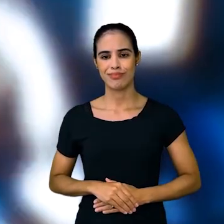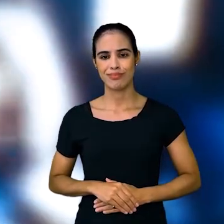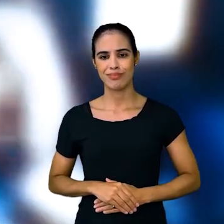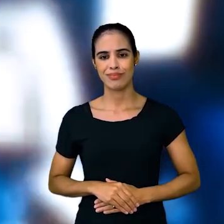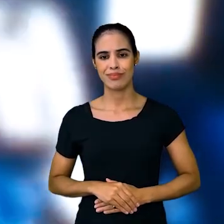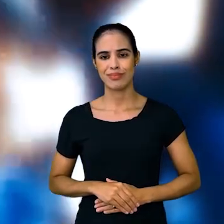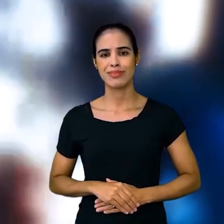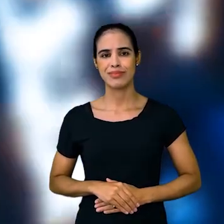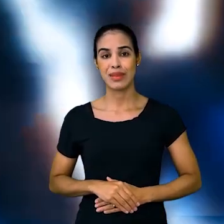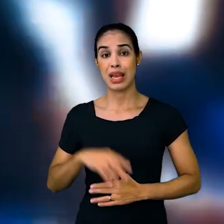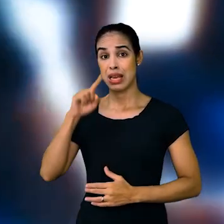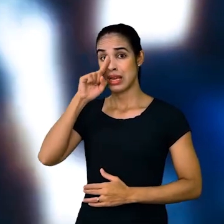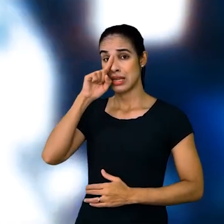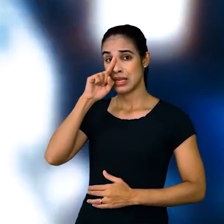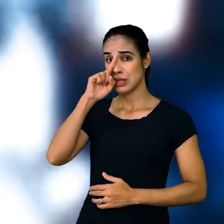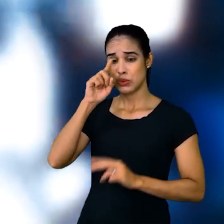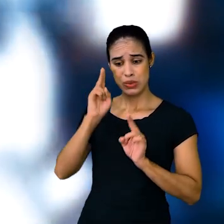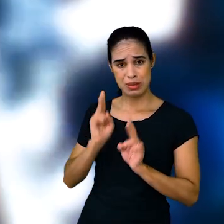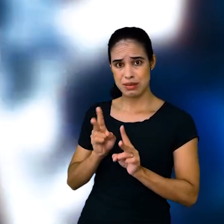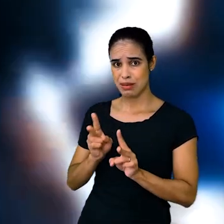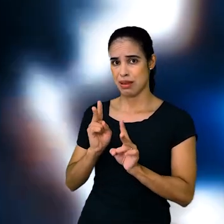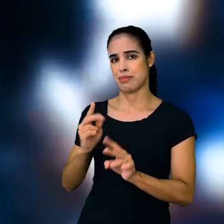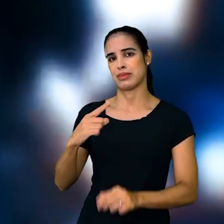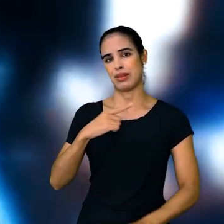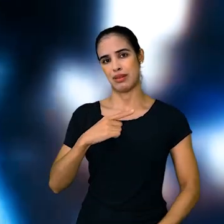Risco constantemente.